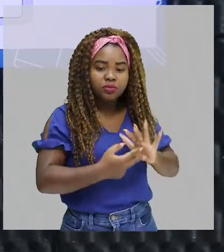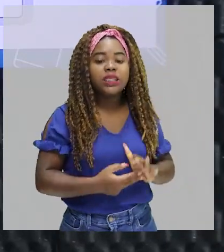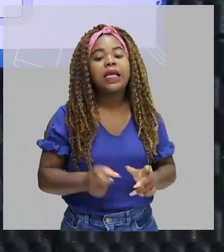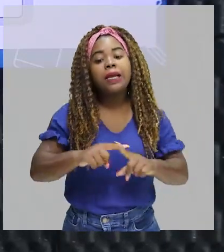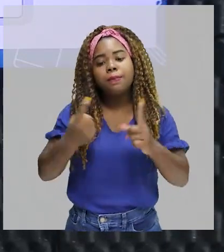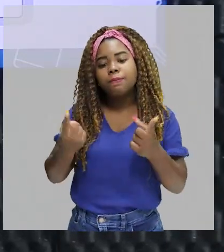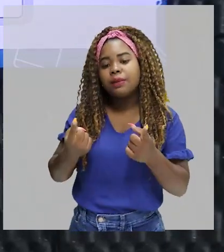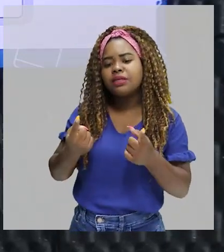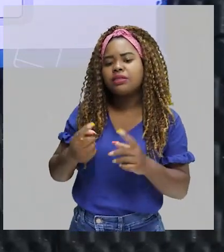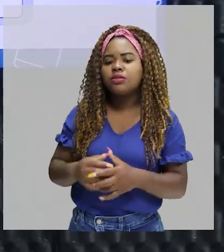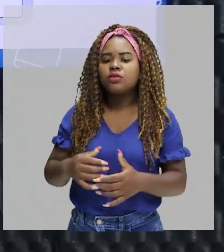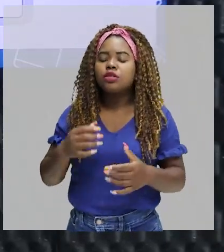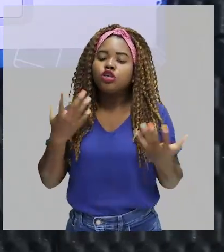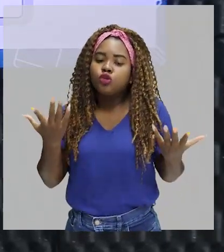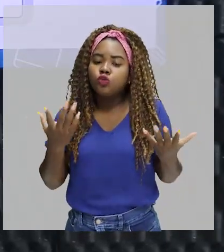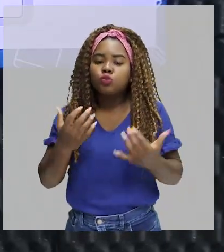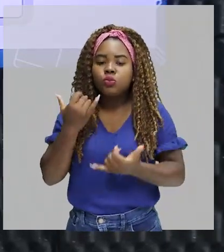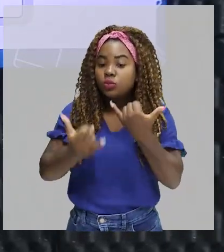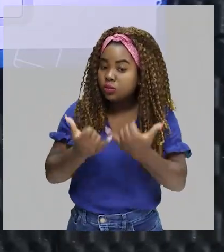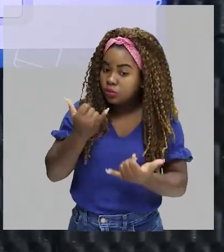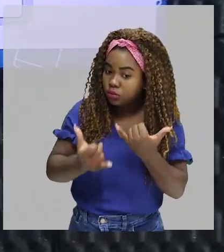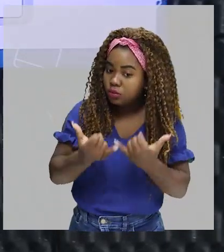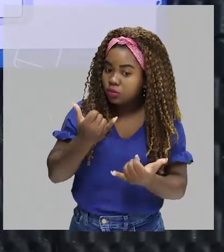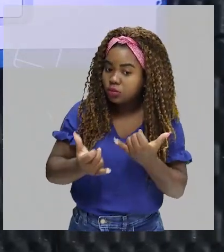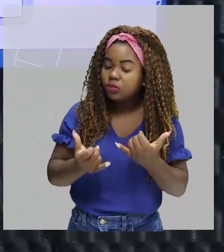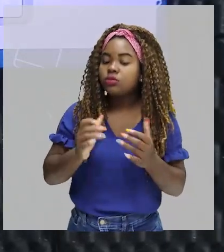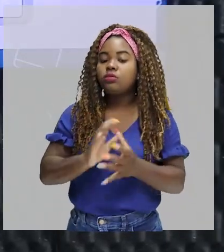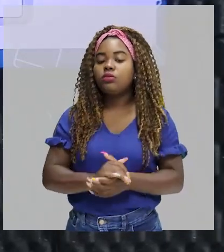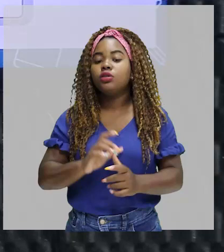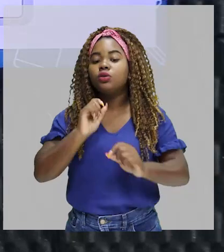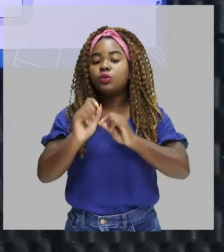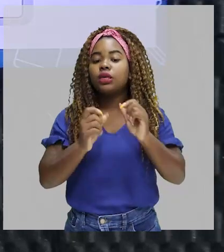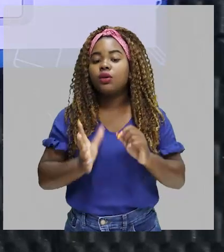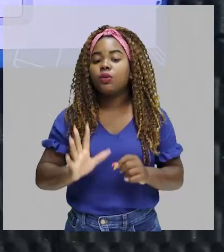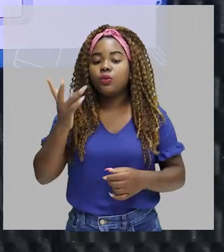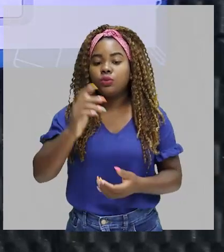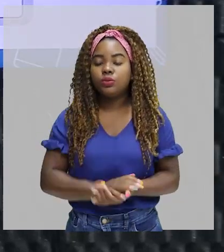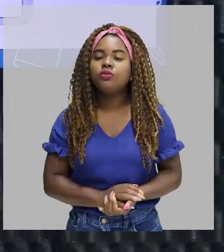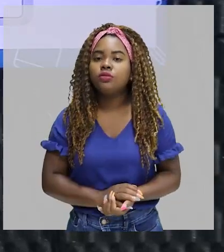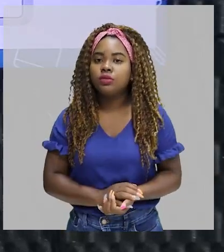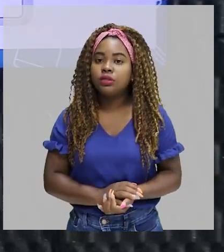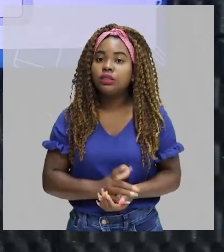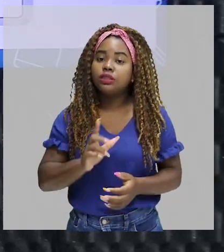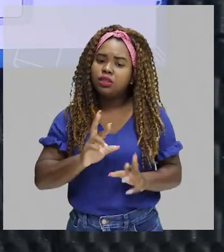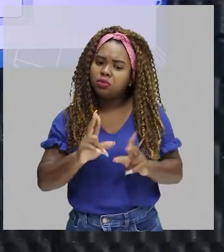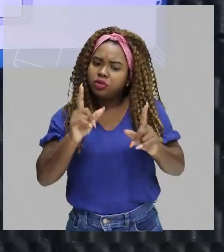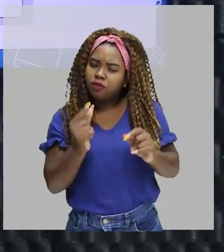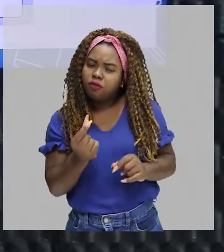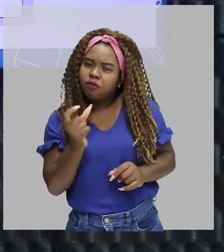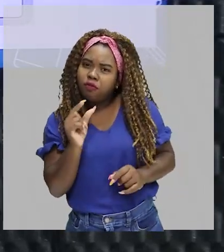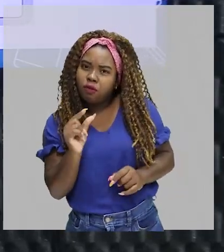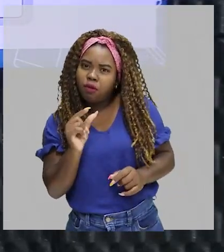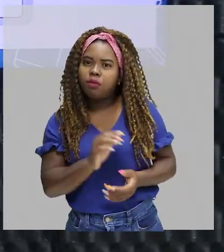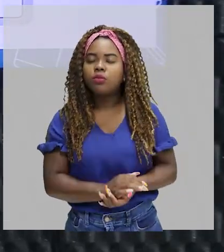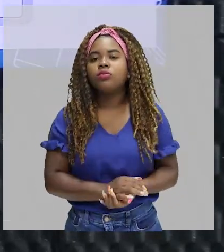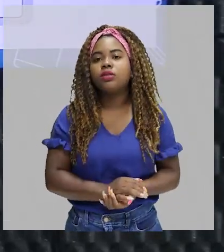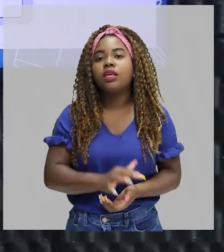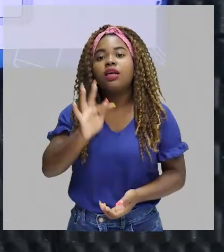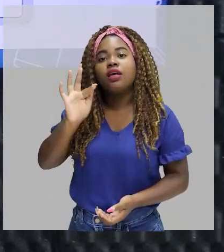aquelas parecidas, mas tem uma diferençazinha. Por exemplo, fantastic é fantástico